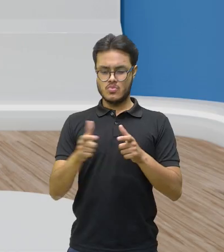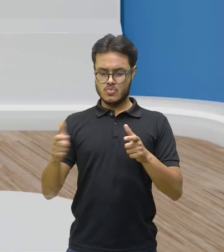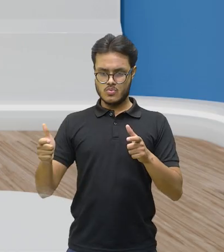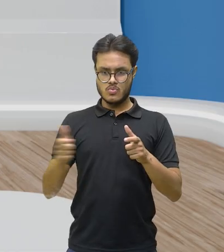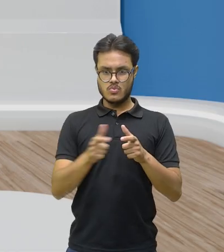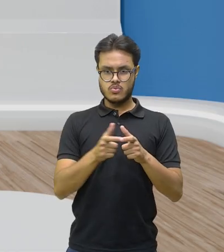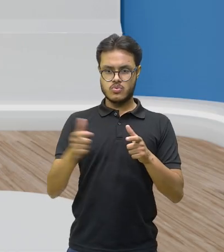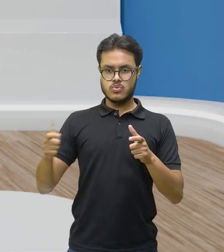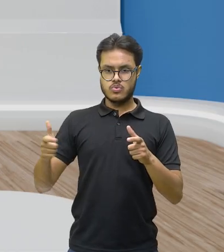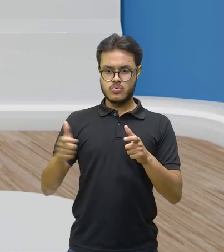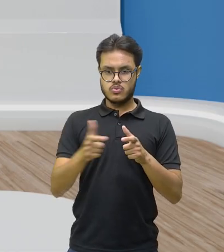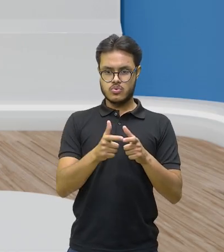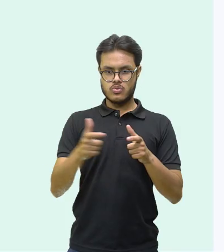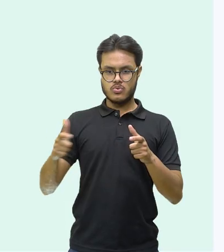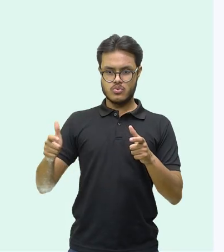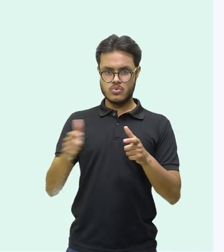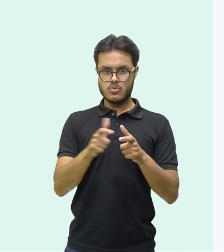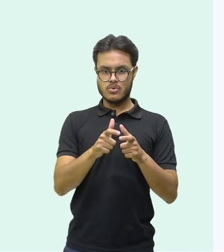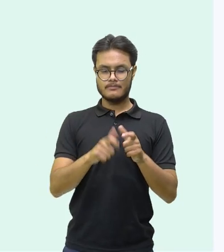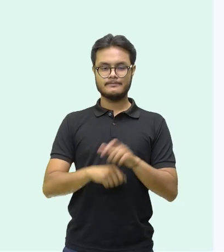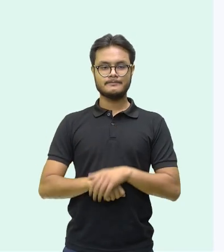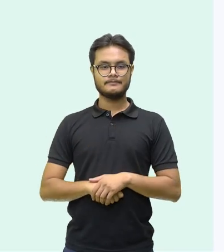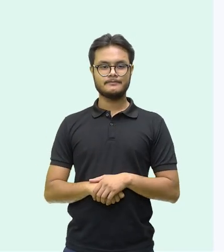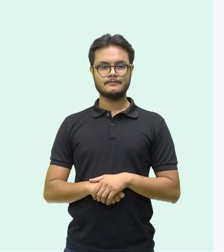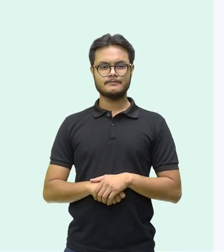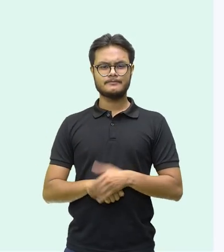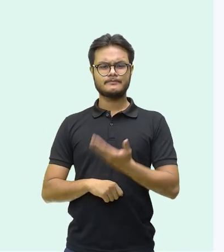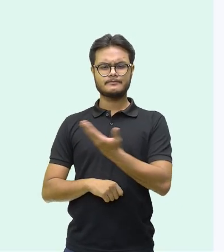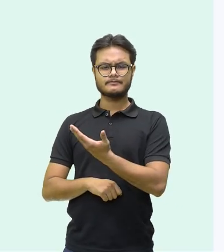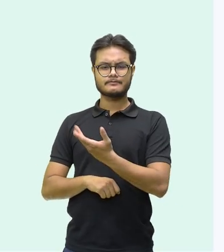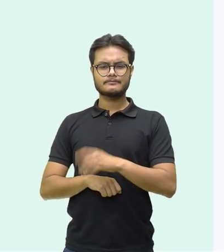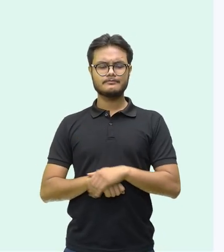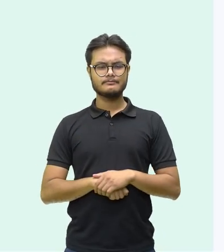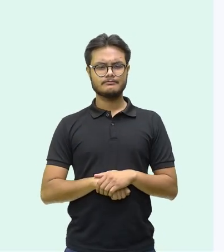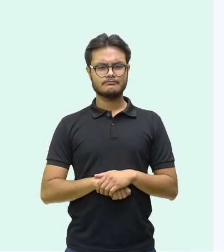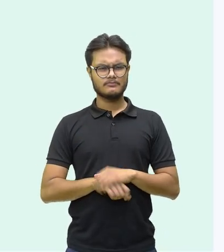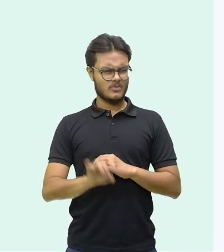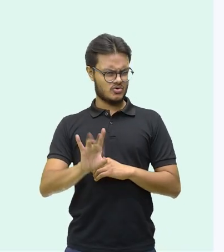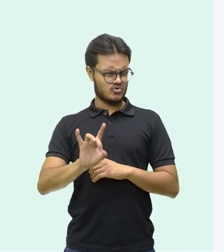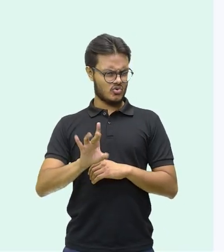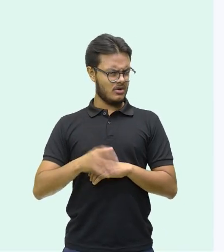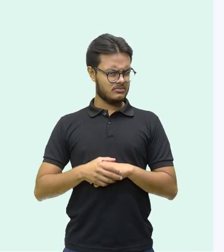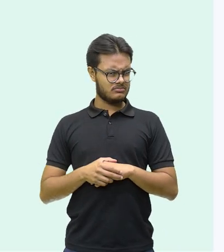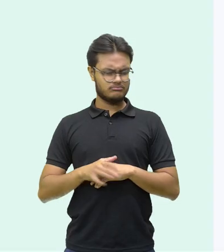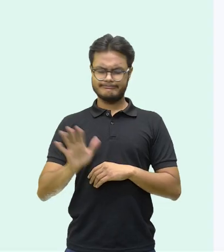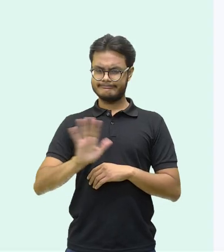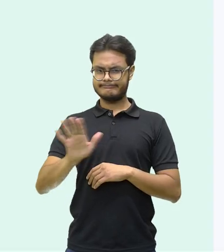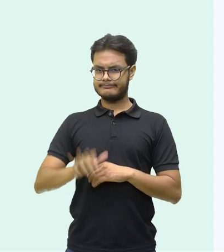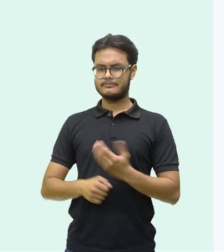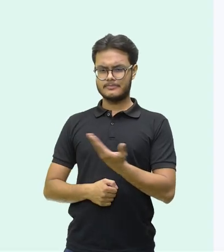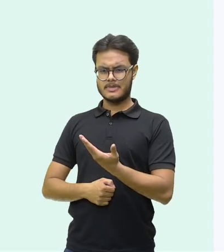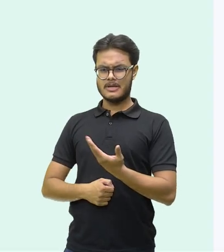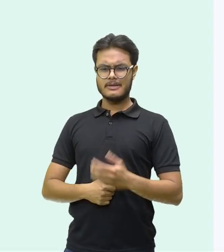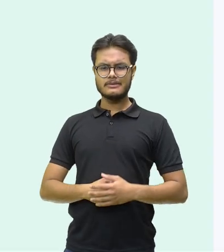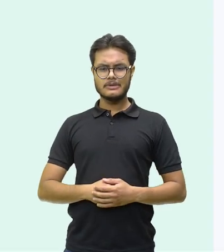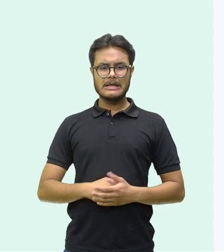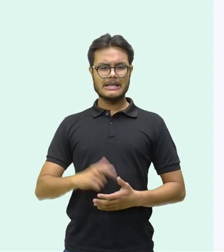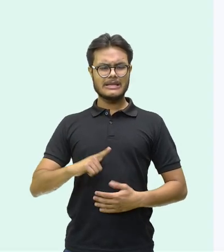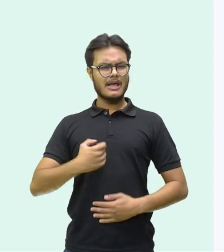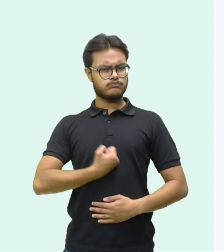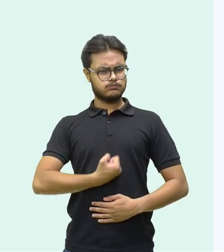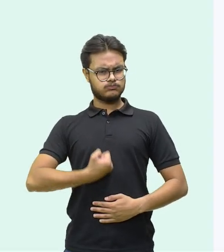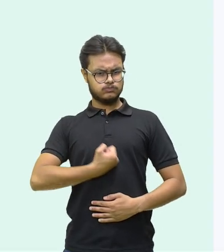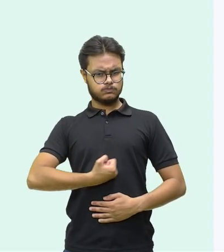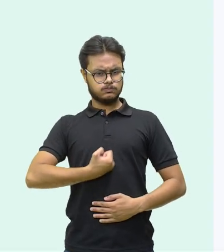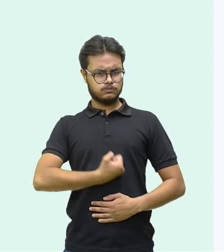onda sonora nas paredes, tá certo? Aí você fica pensando, mas só tem essa aplicação, professor? Não, tem ecografia,